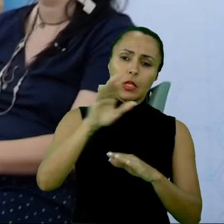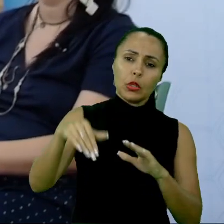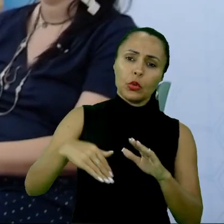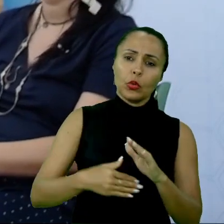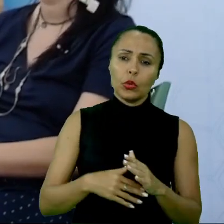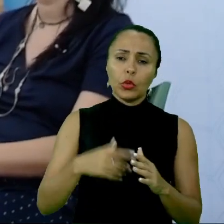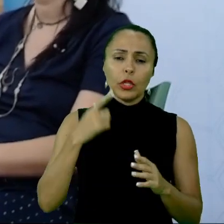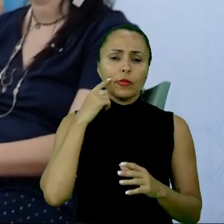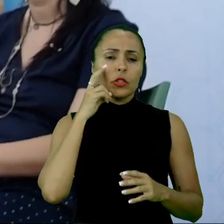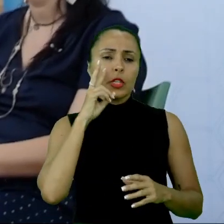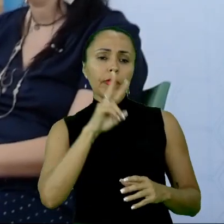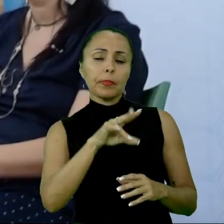você vê, por exemplo...